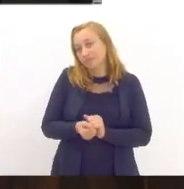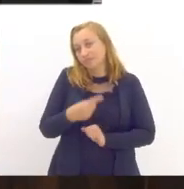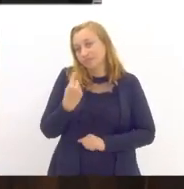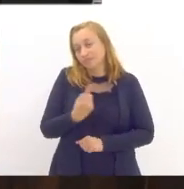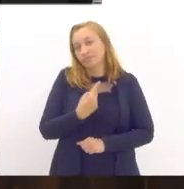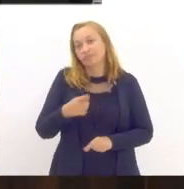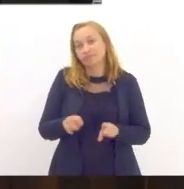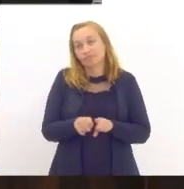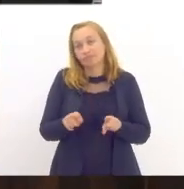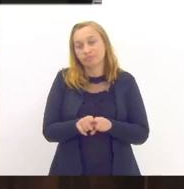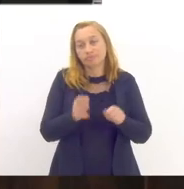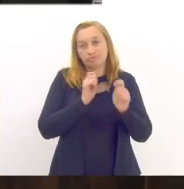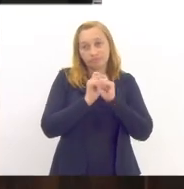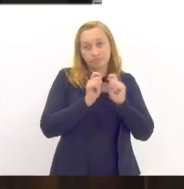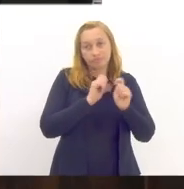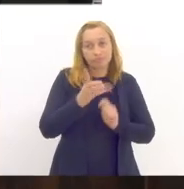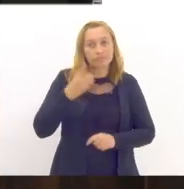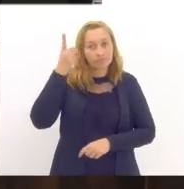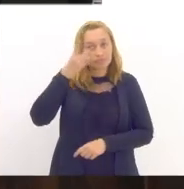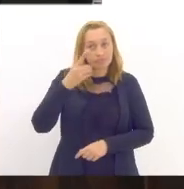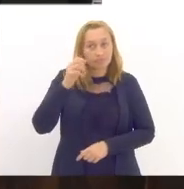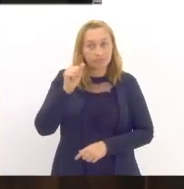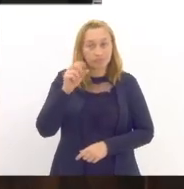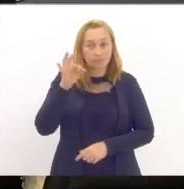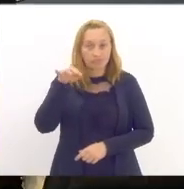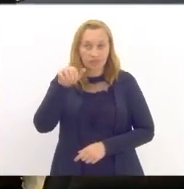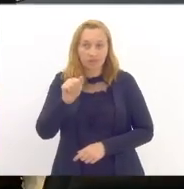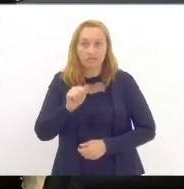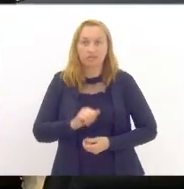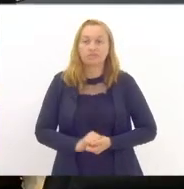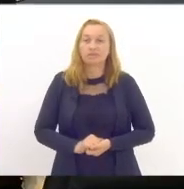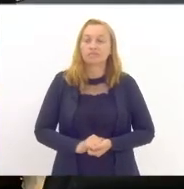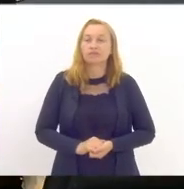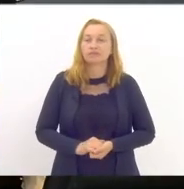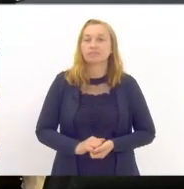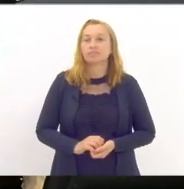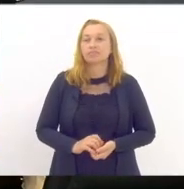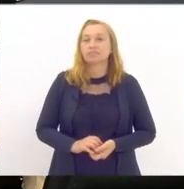também é jornalista, deputado Átila Nunes.